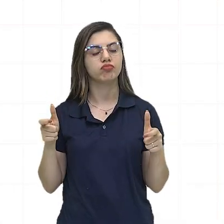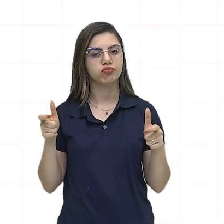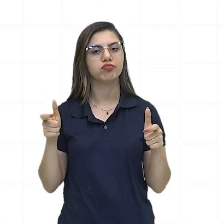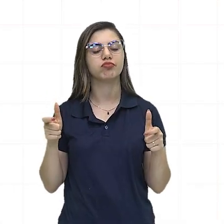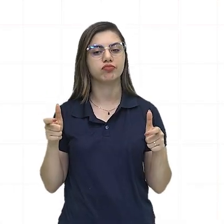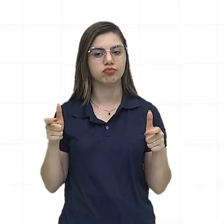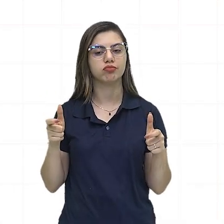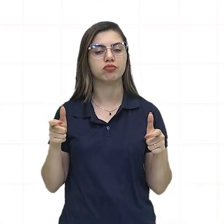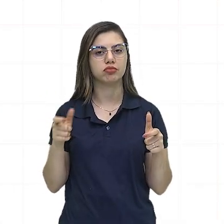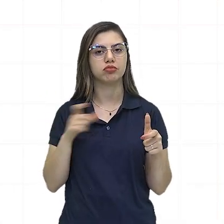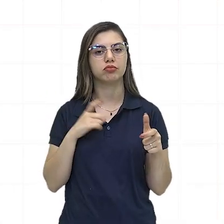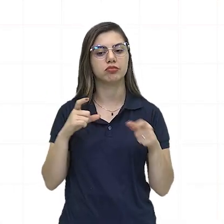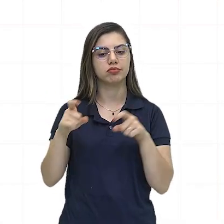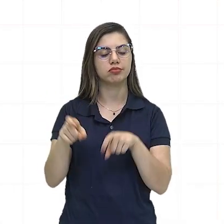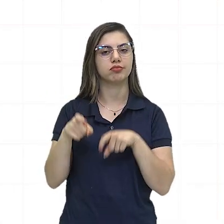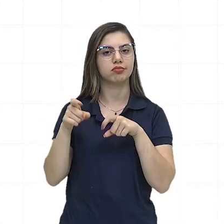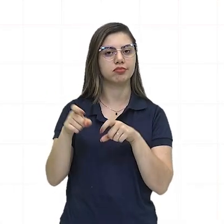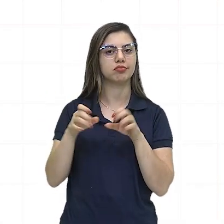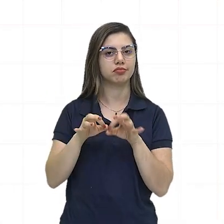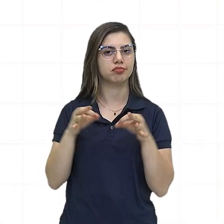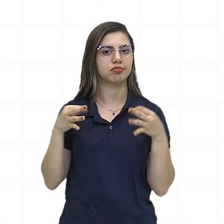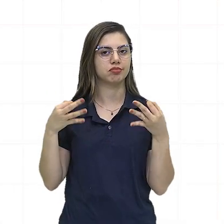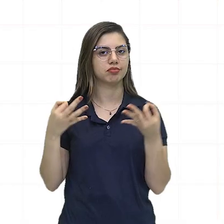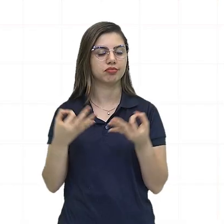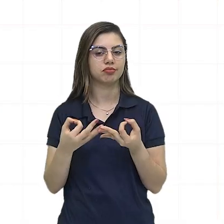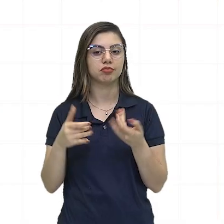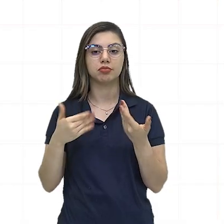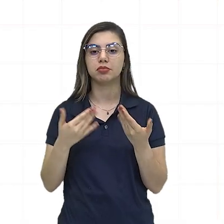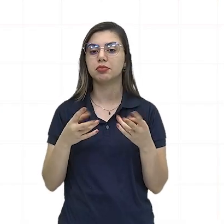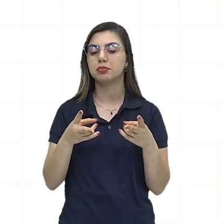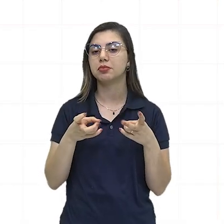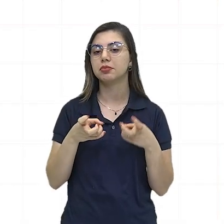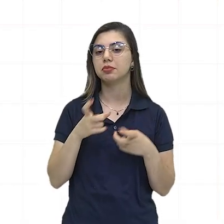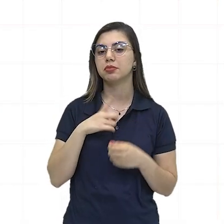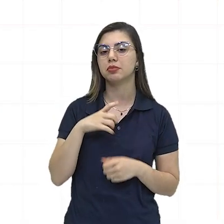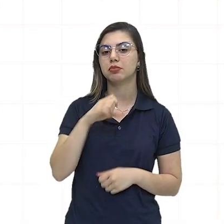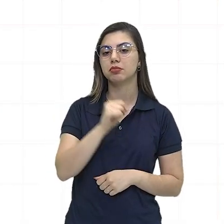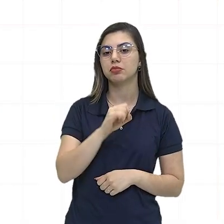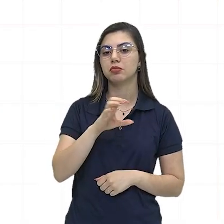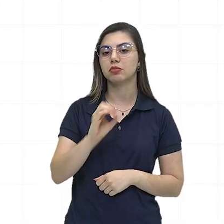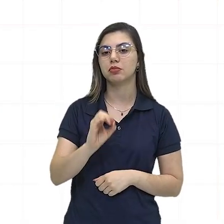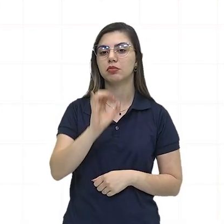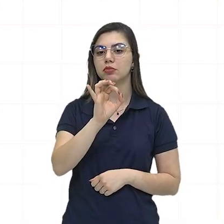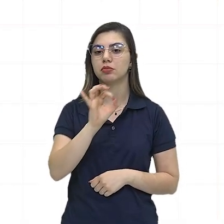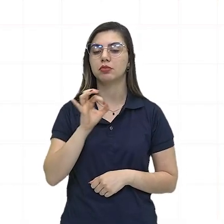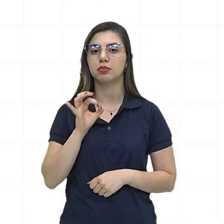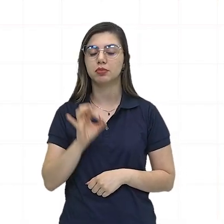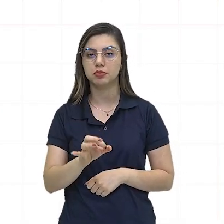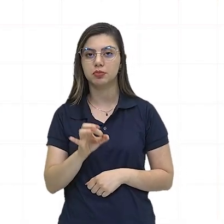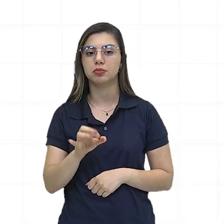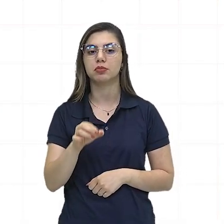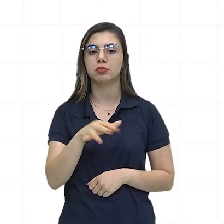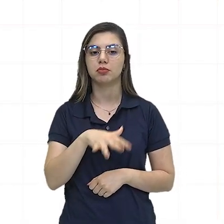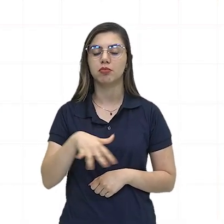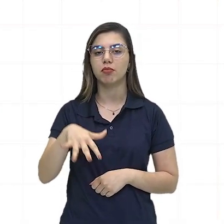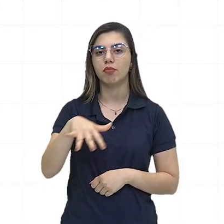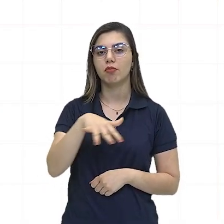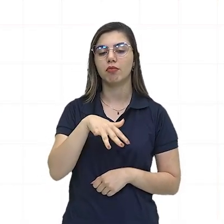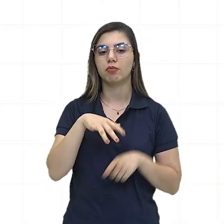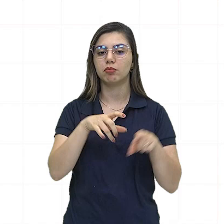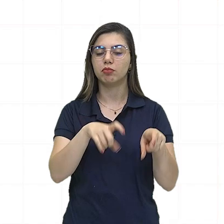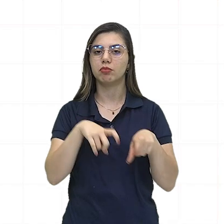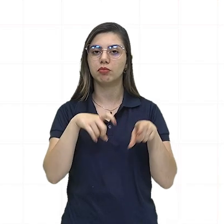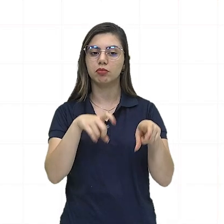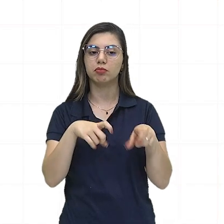estabelecimentos de agricultura familiar. Então, 80% dos estabelecimentos agropecuários